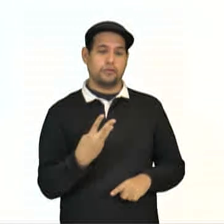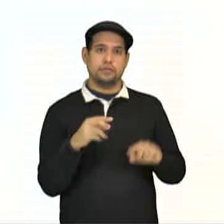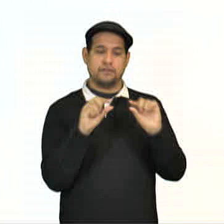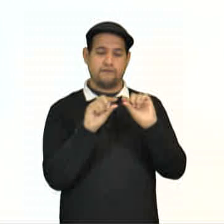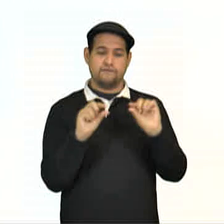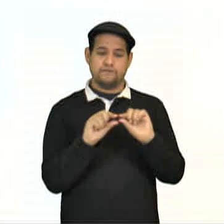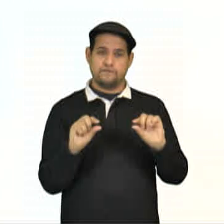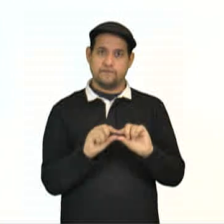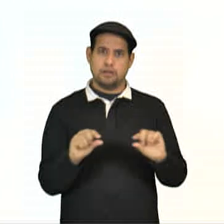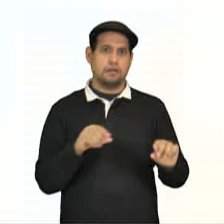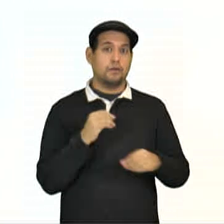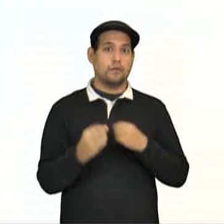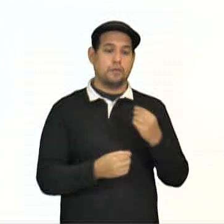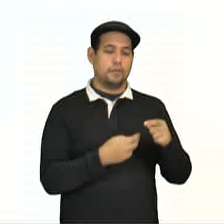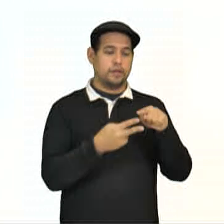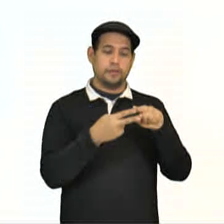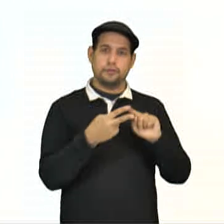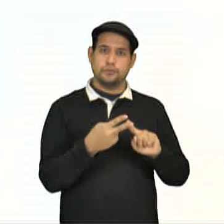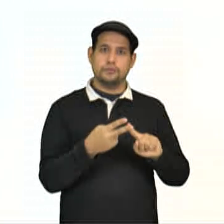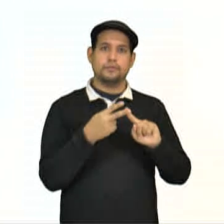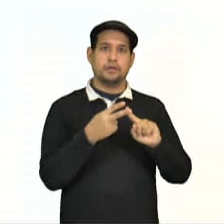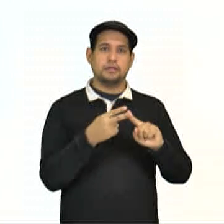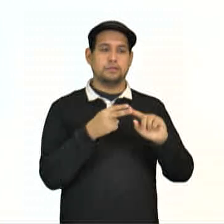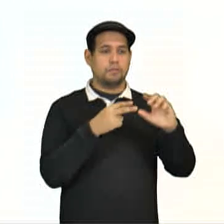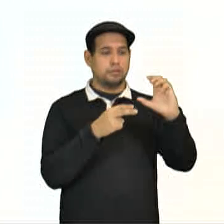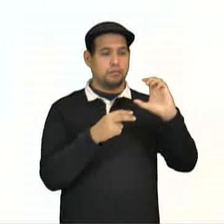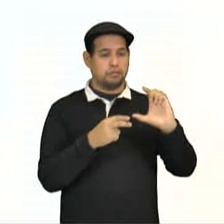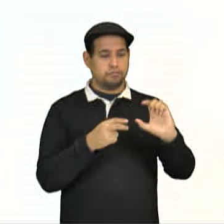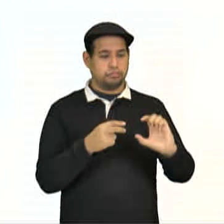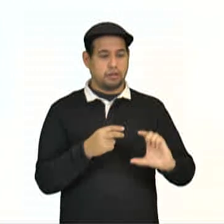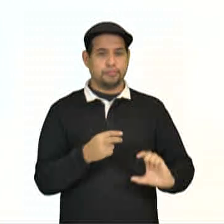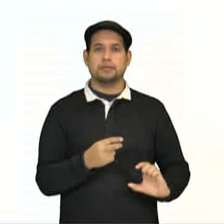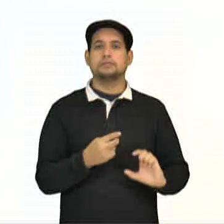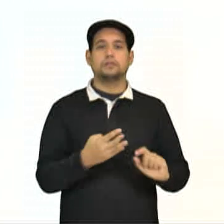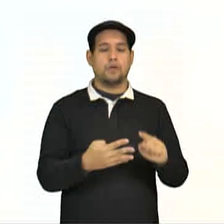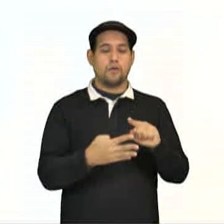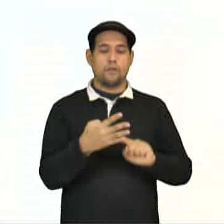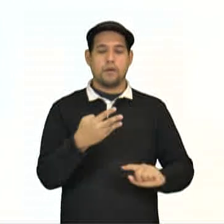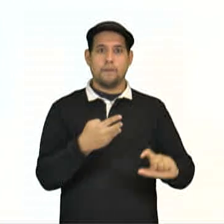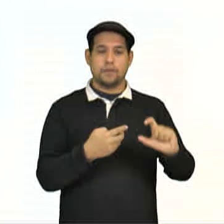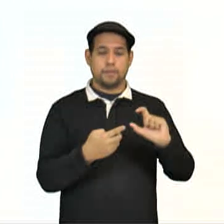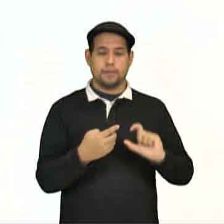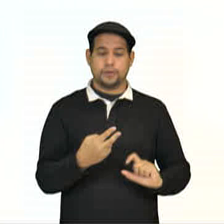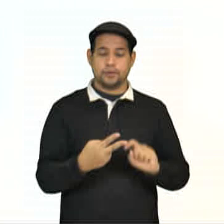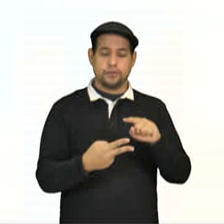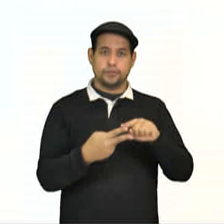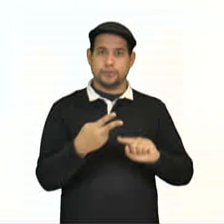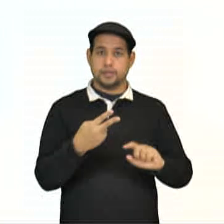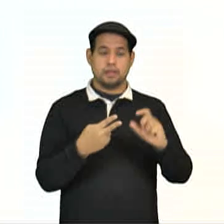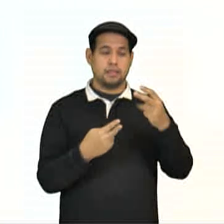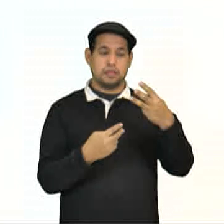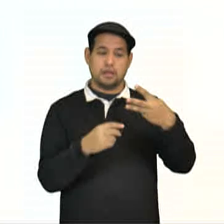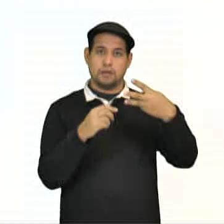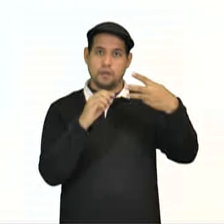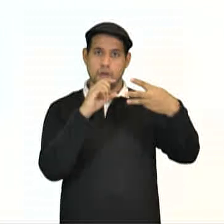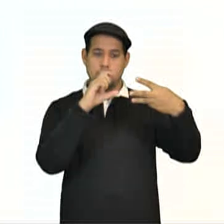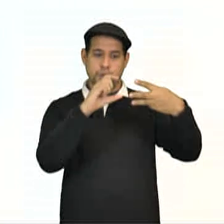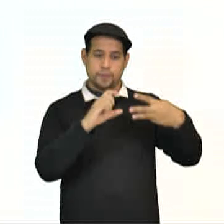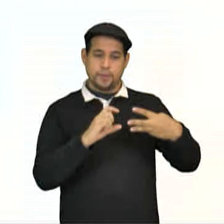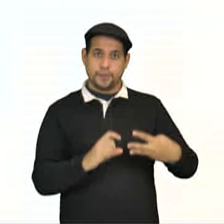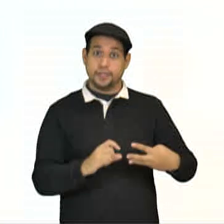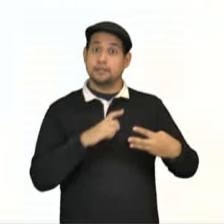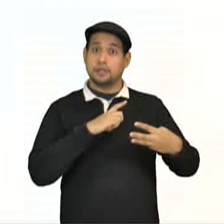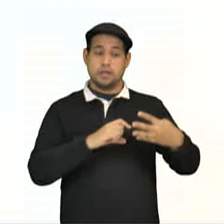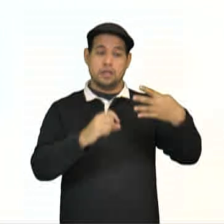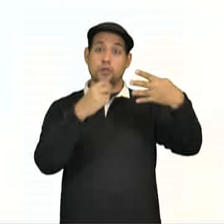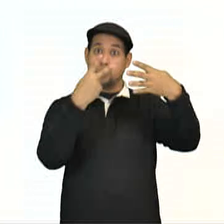versos, divididos em 2 estrofes, de 4 versos e 2 de 3 versos. Então, ele tem 2 quartetos